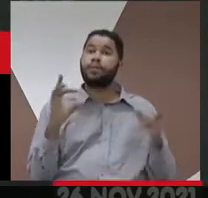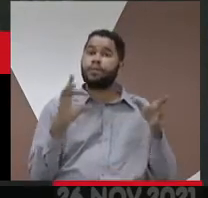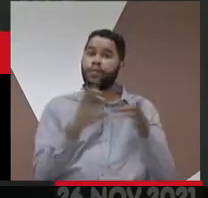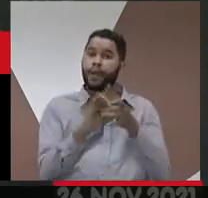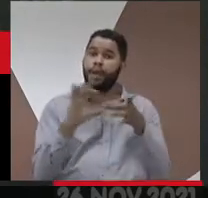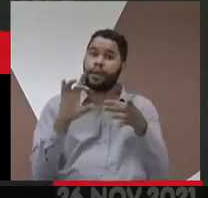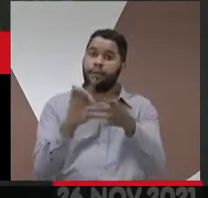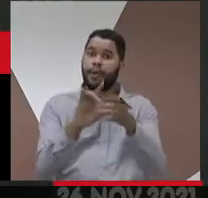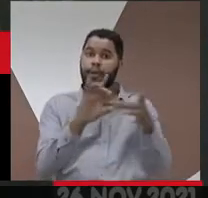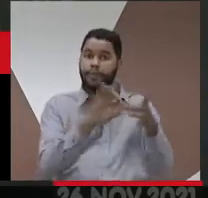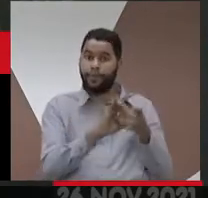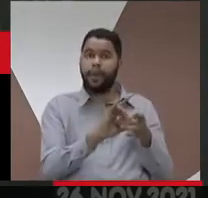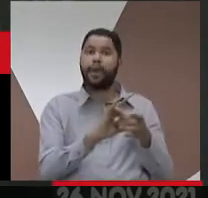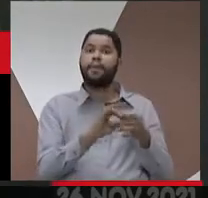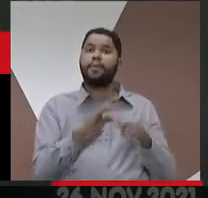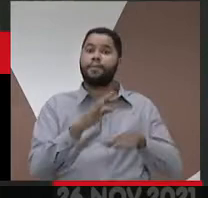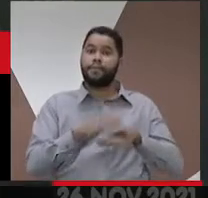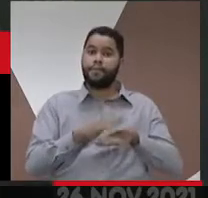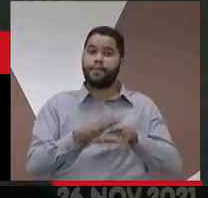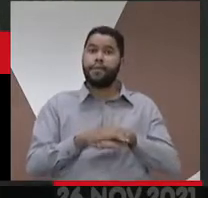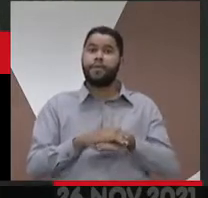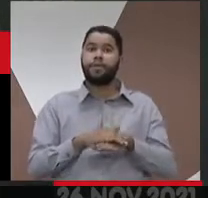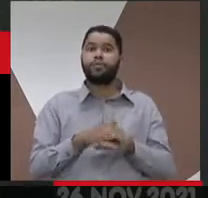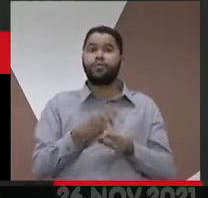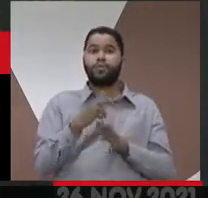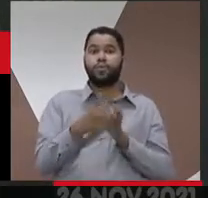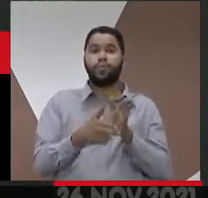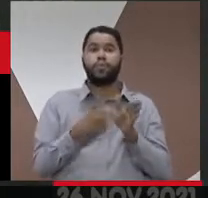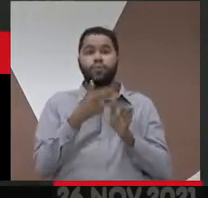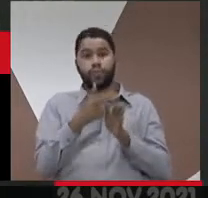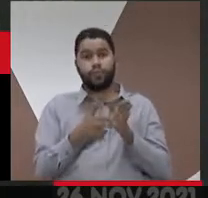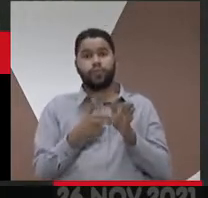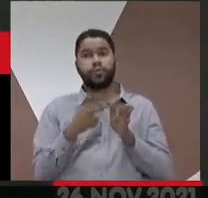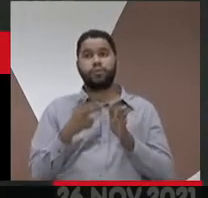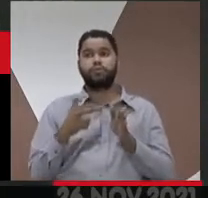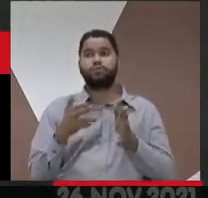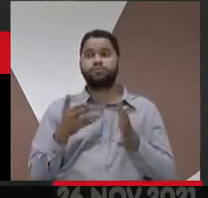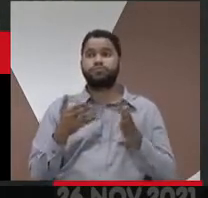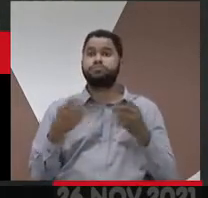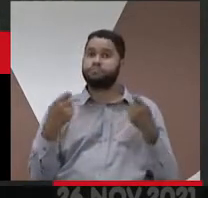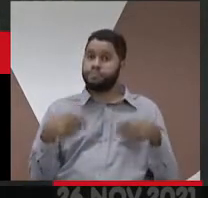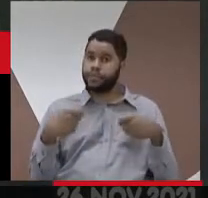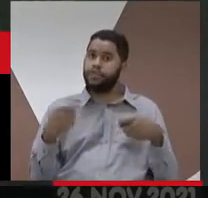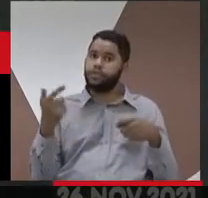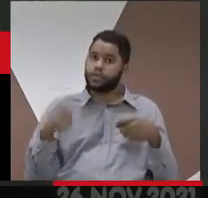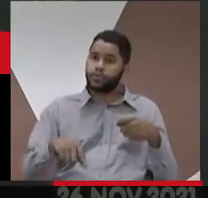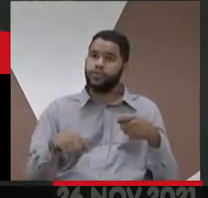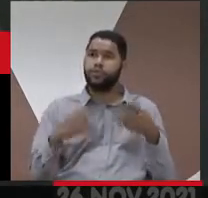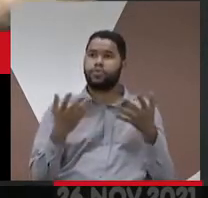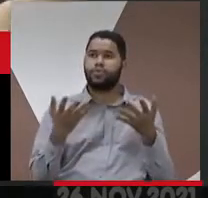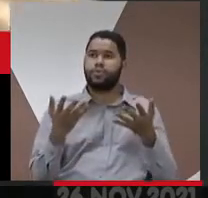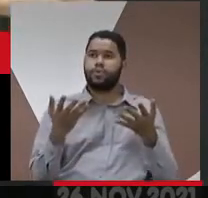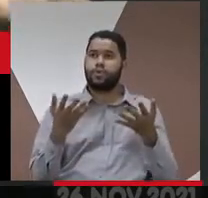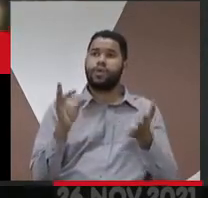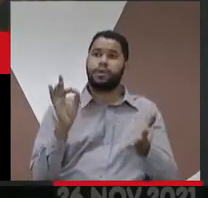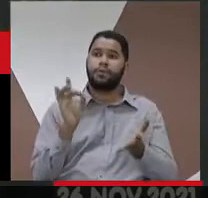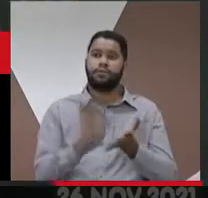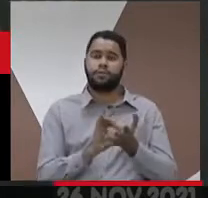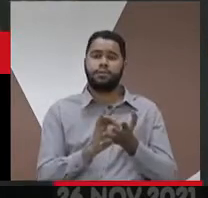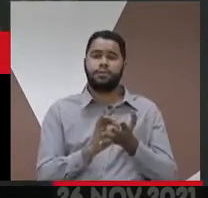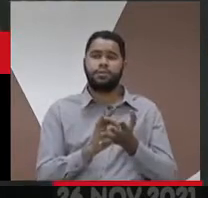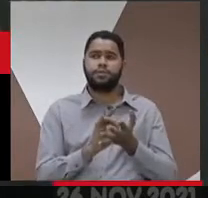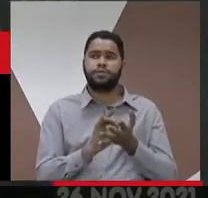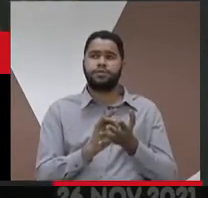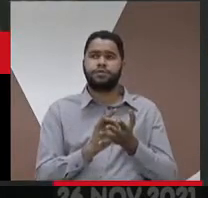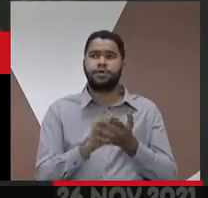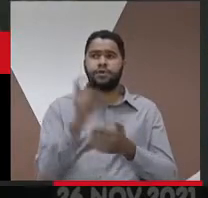conectadas através do transporte de passageiros, através de trens. Isso precisa ser resgatado. Essa é a verdade.